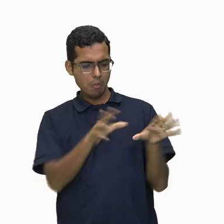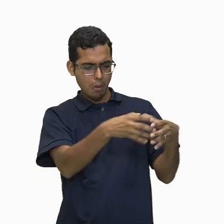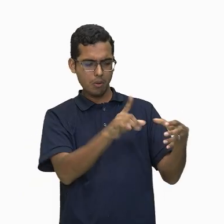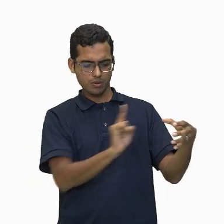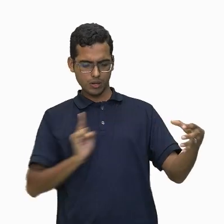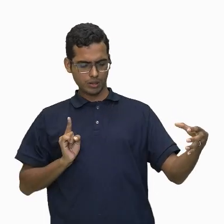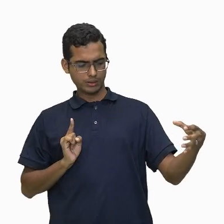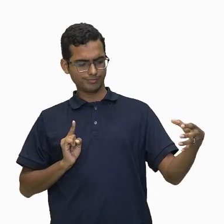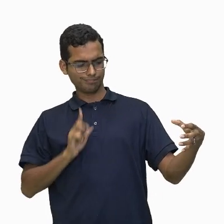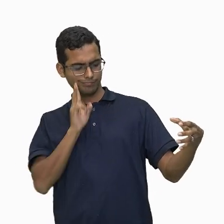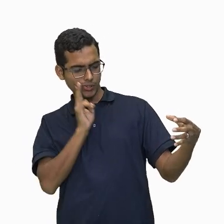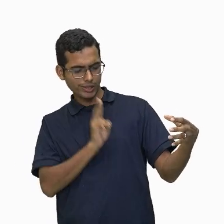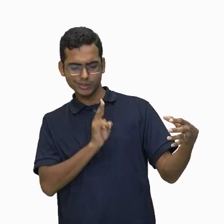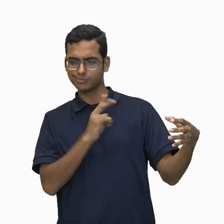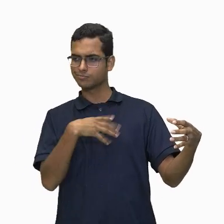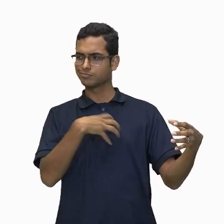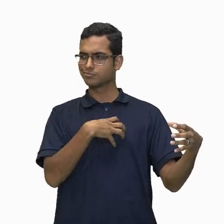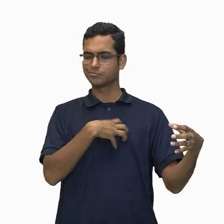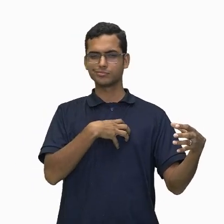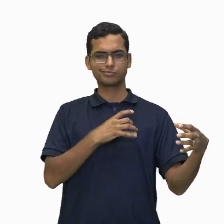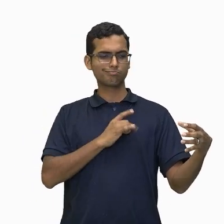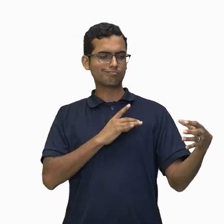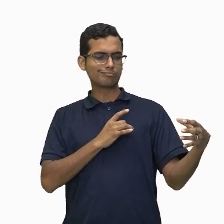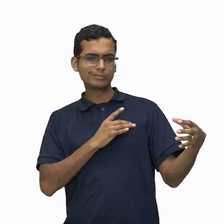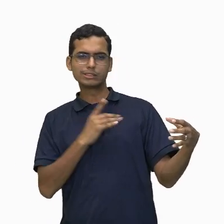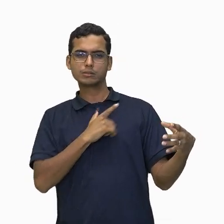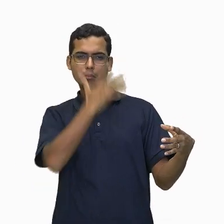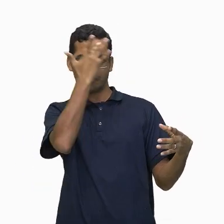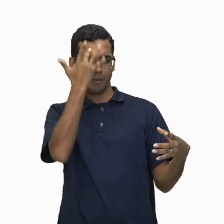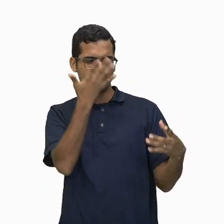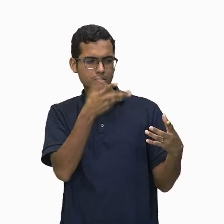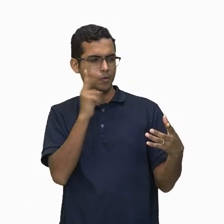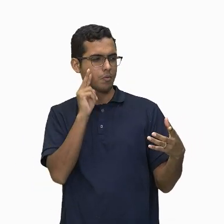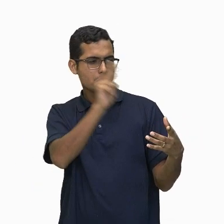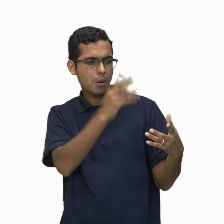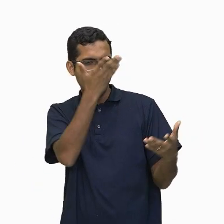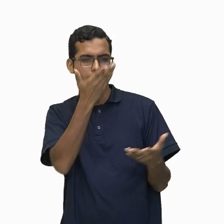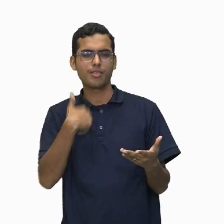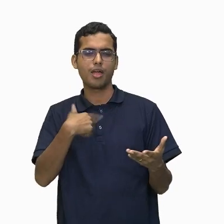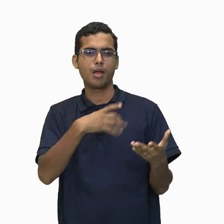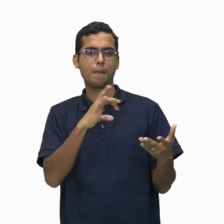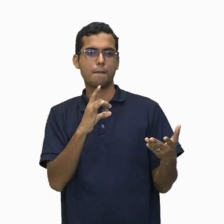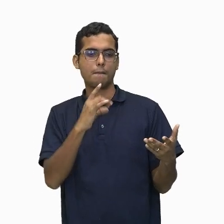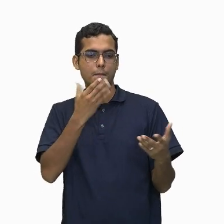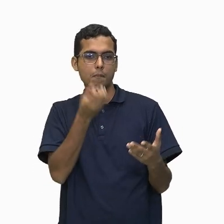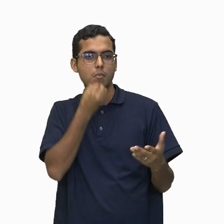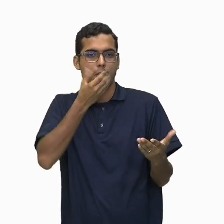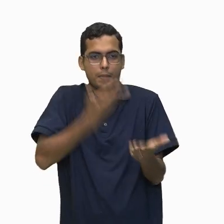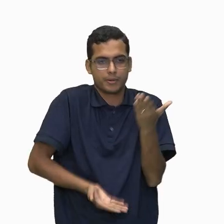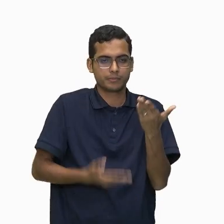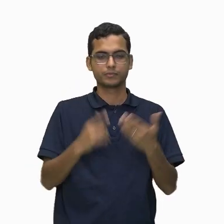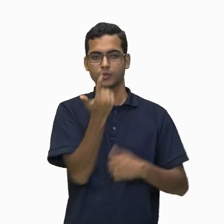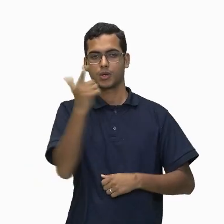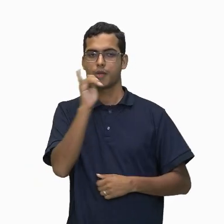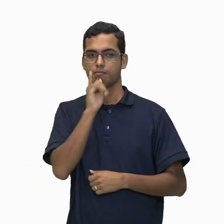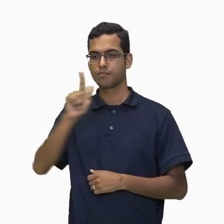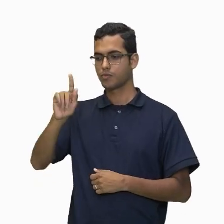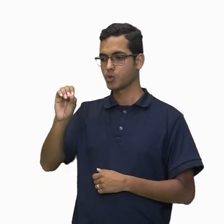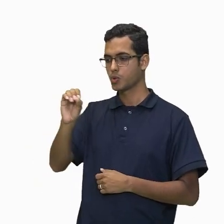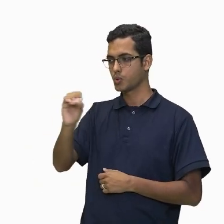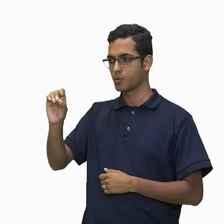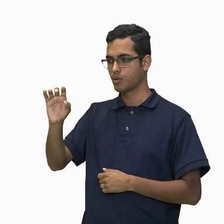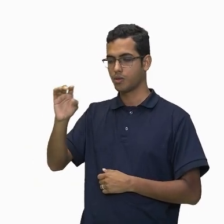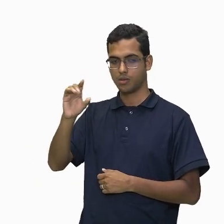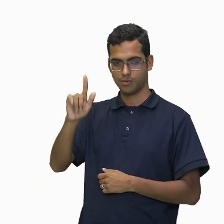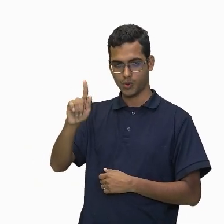exemplo aqui, o último, GOAT. Que significa que esse aqui é a abreviação dessas palavras, greatest of